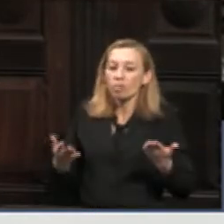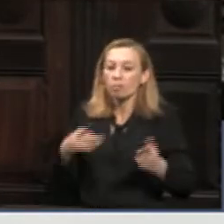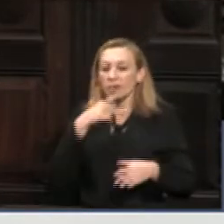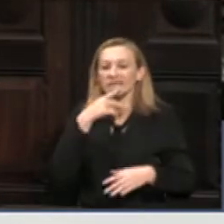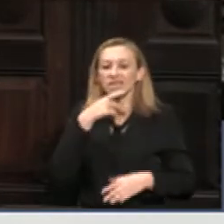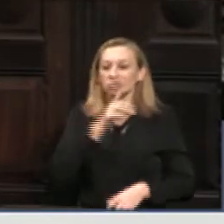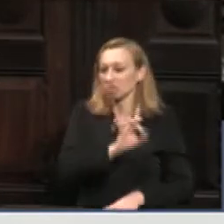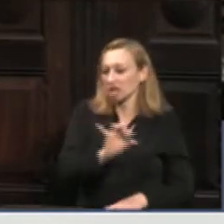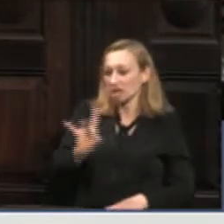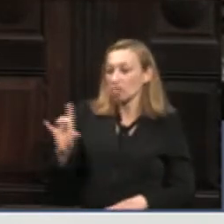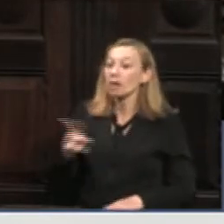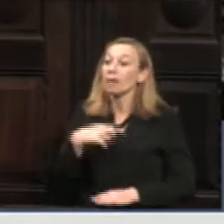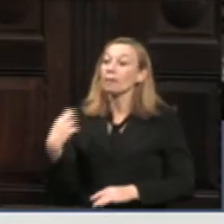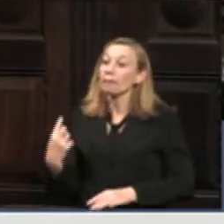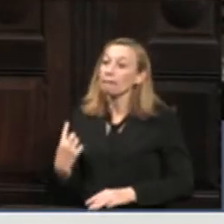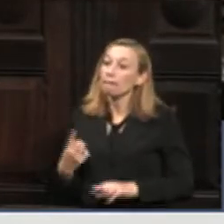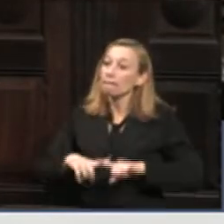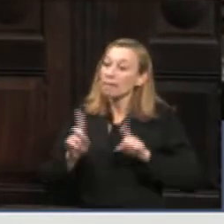Aparecida